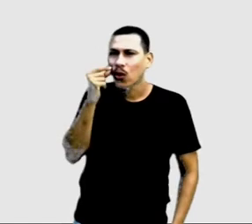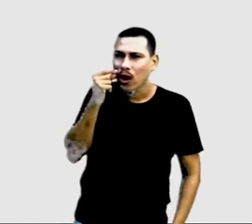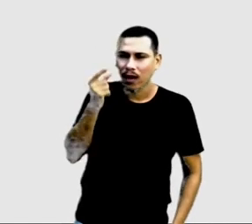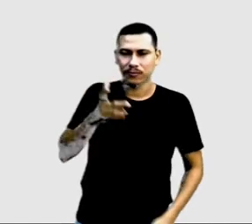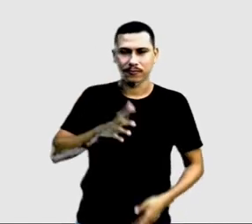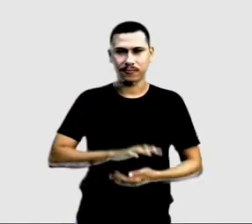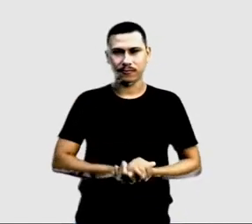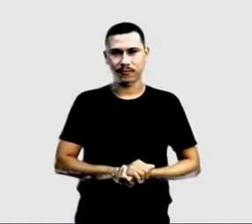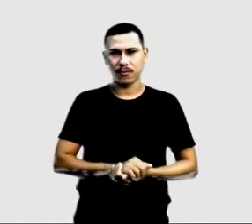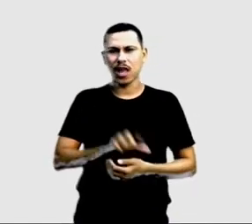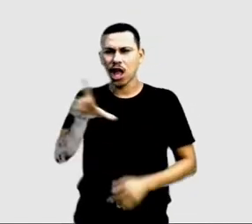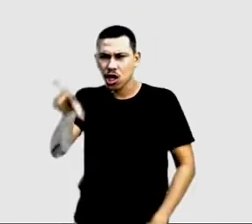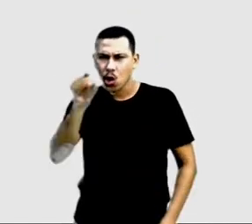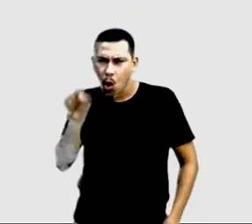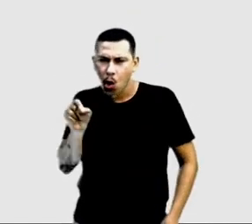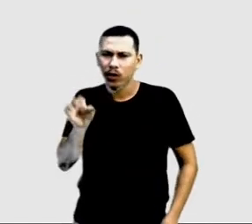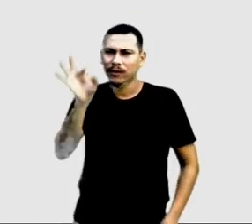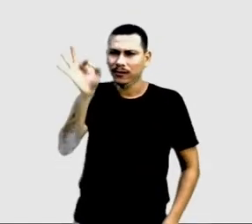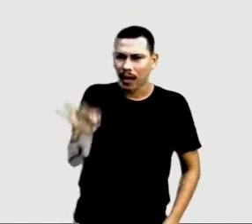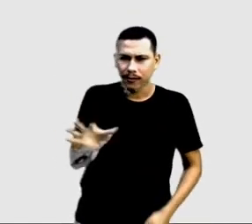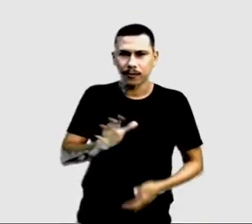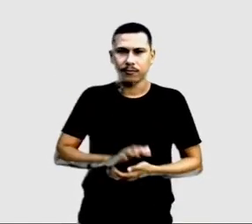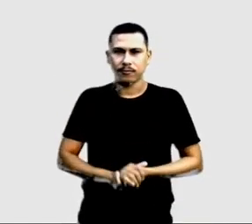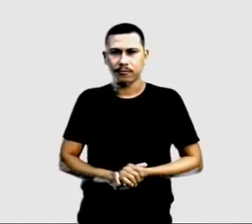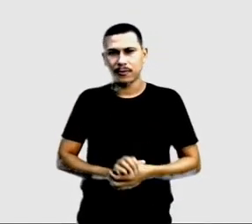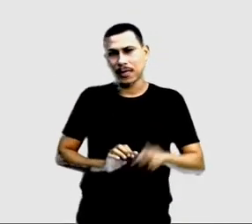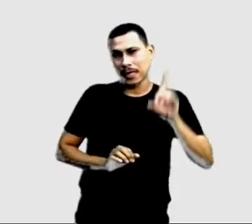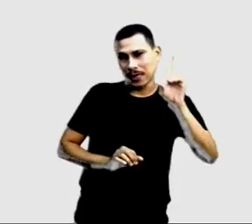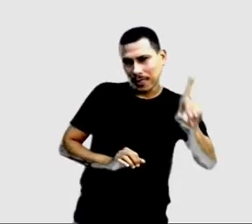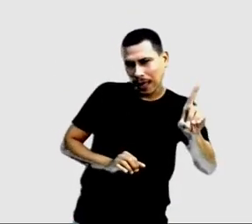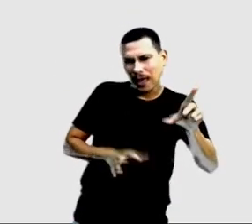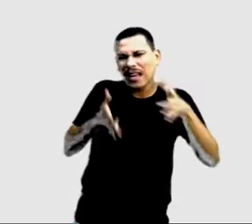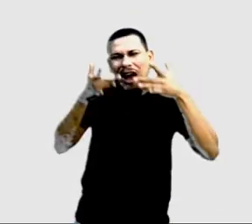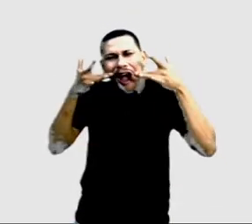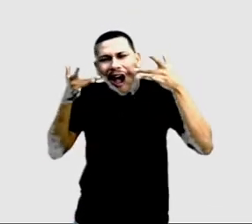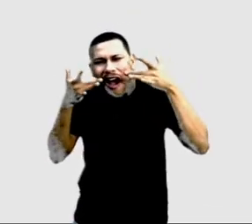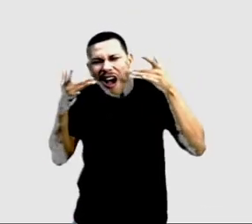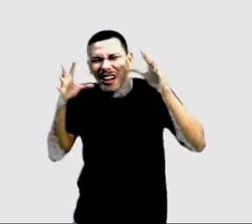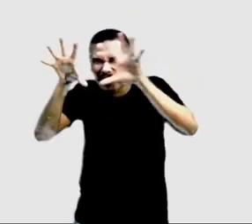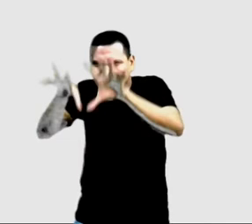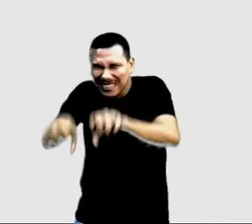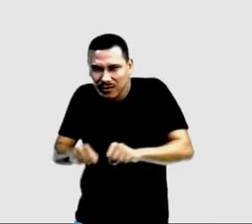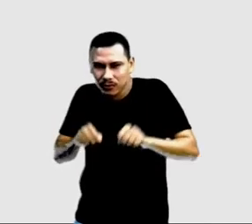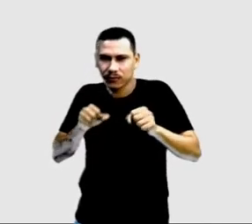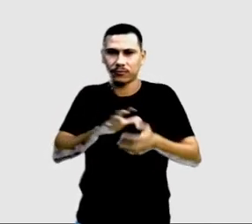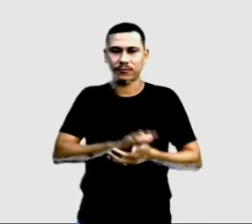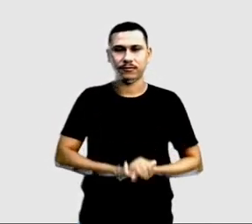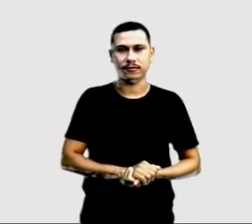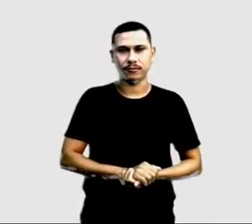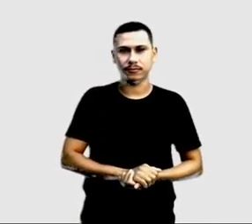rato? Ou D, o gato e o urso?